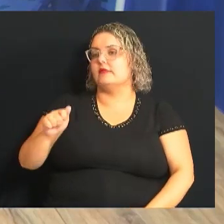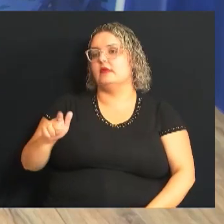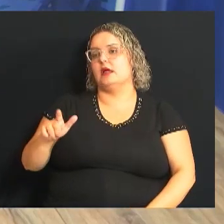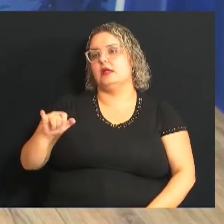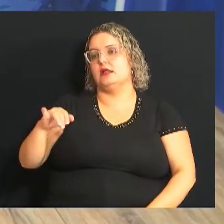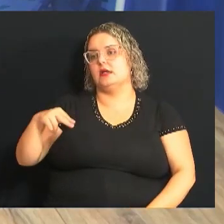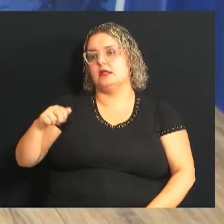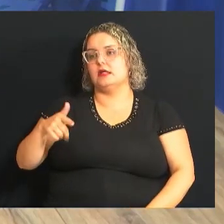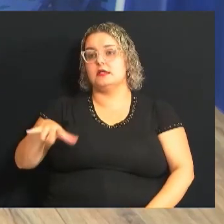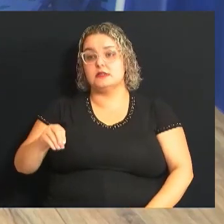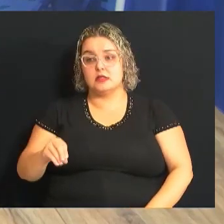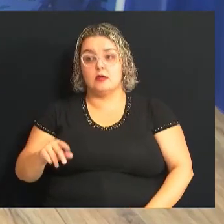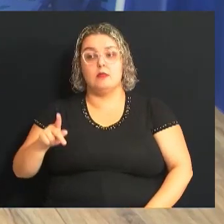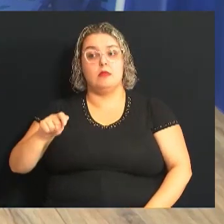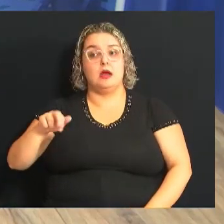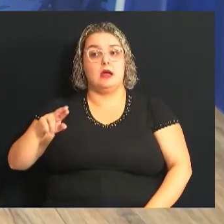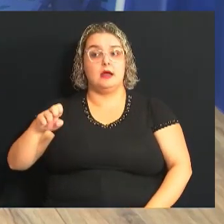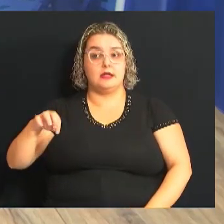parental?